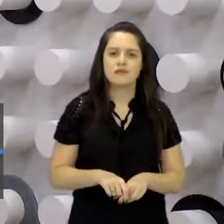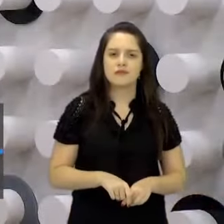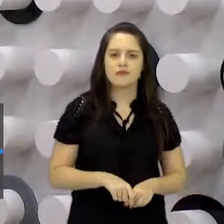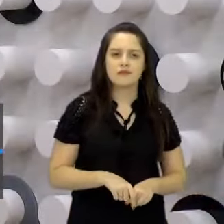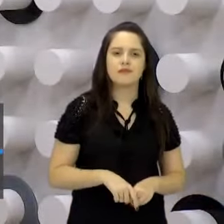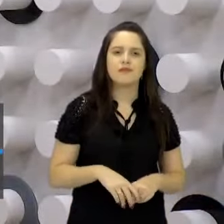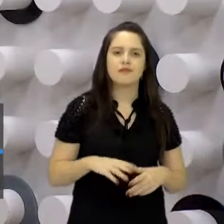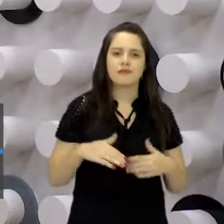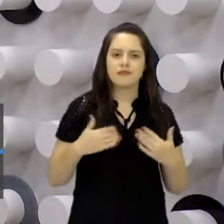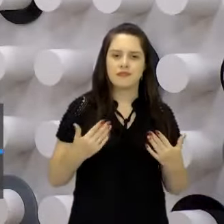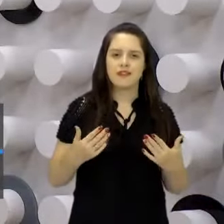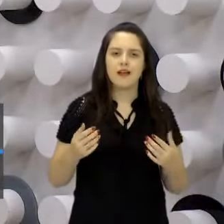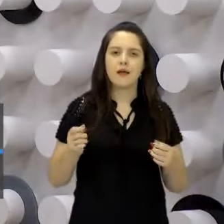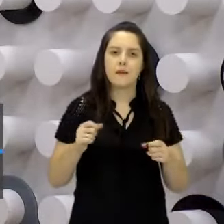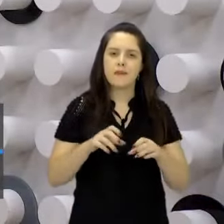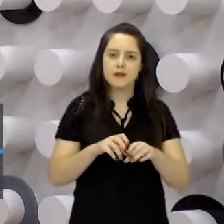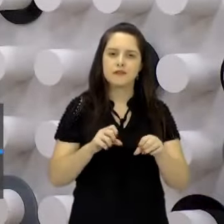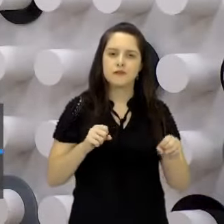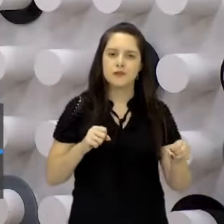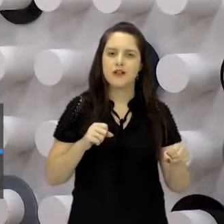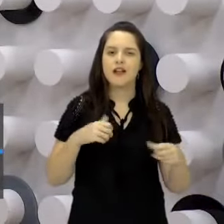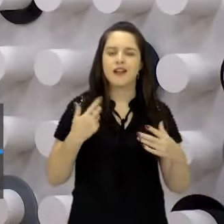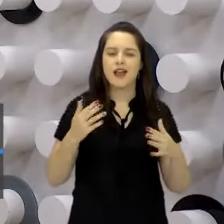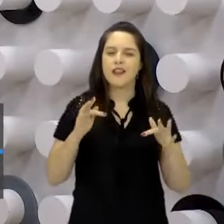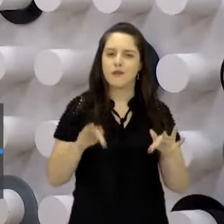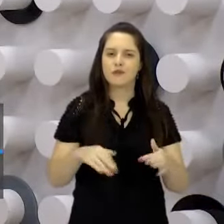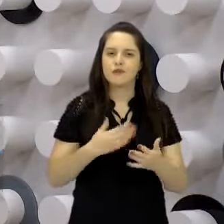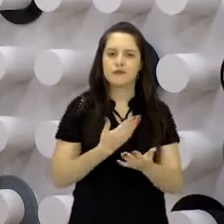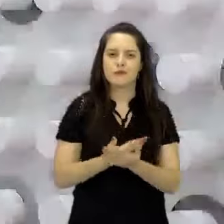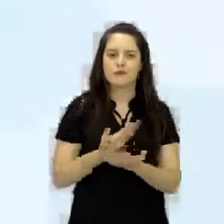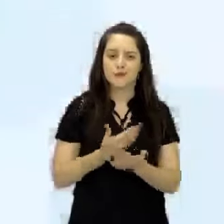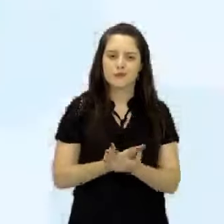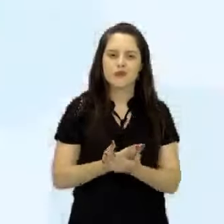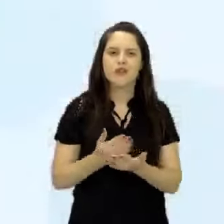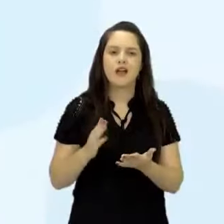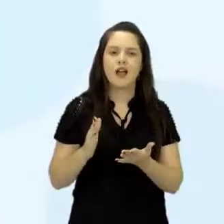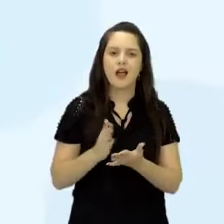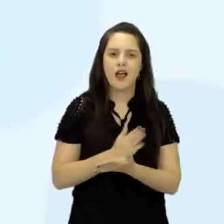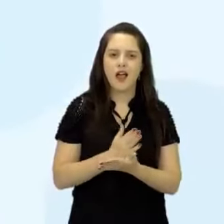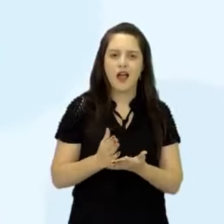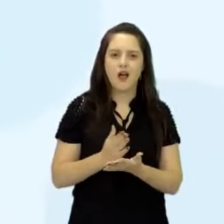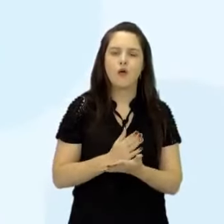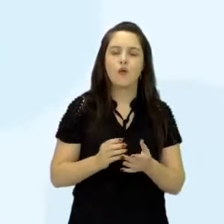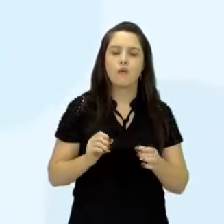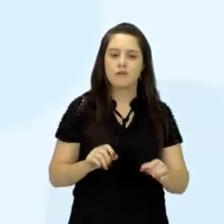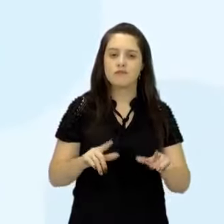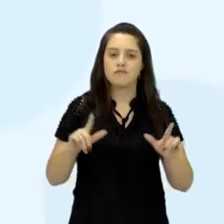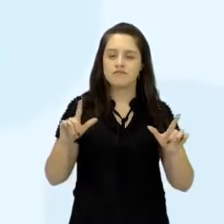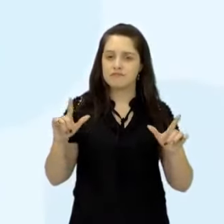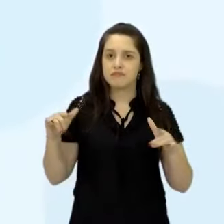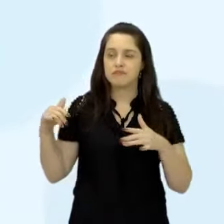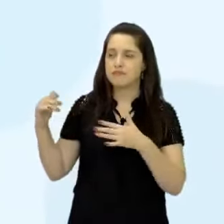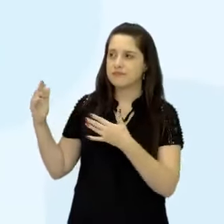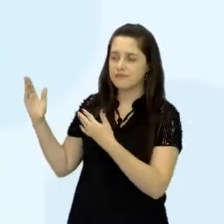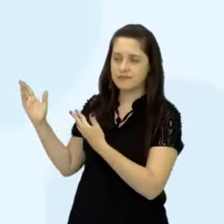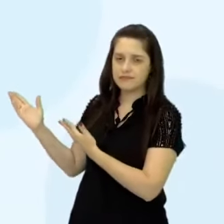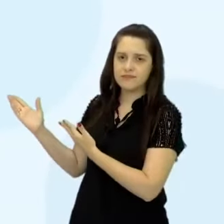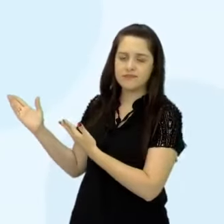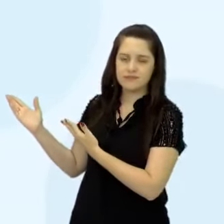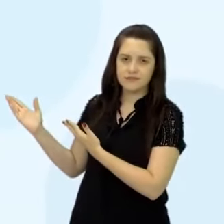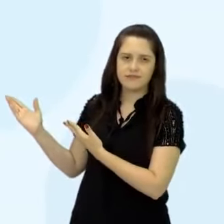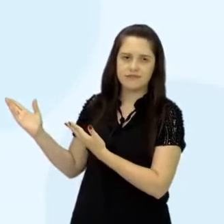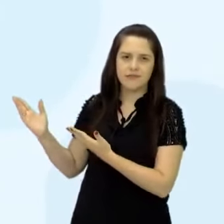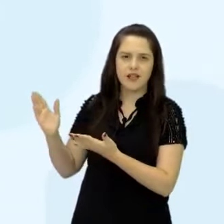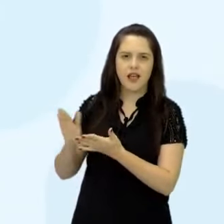Mostrei. Nós percebemos aqui, ó, lá no começo da nossa aula. E aí nós temos algumas sugestões para você começar a mapear esses superpoderes. Olha só,